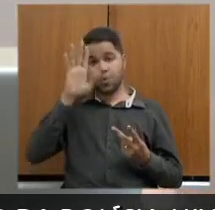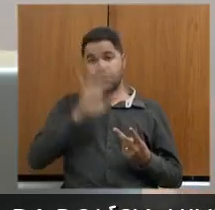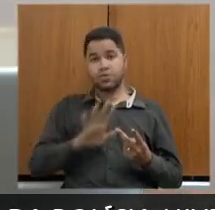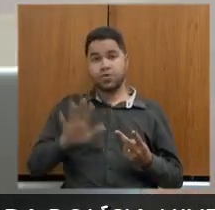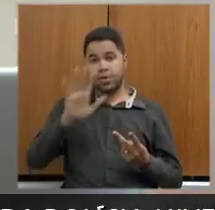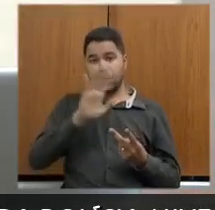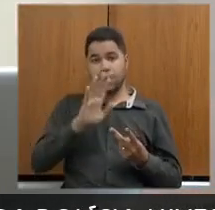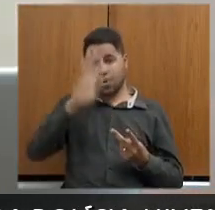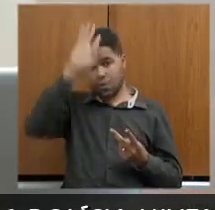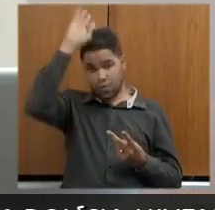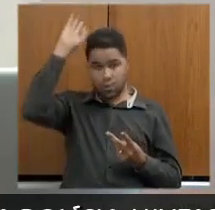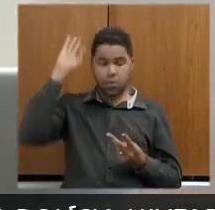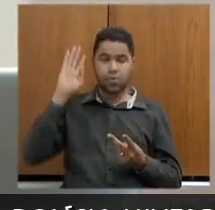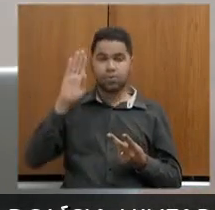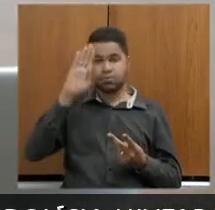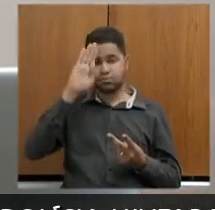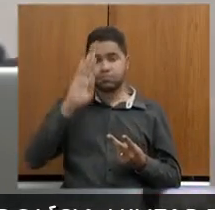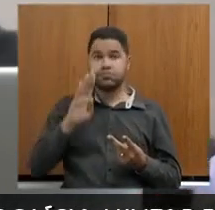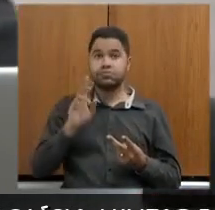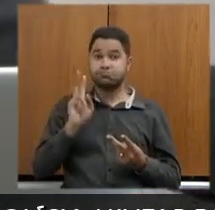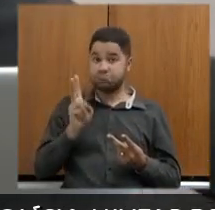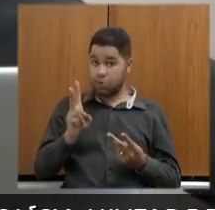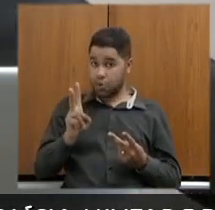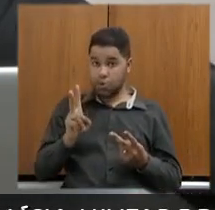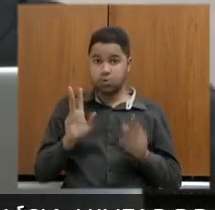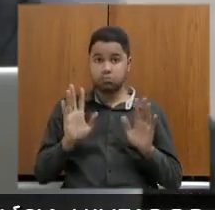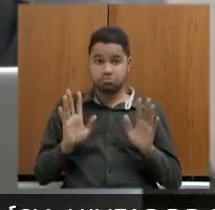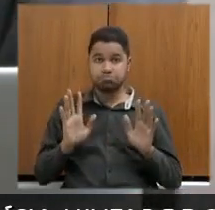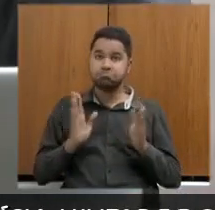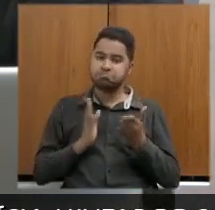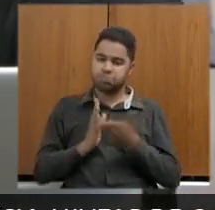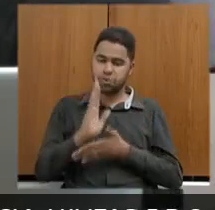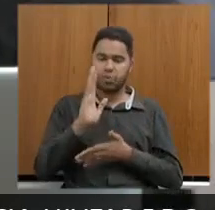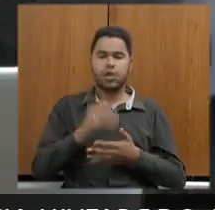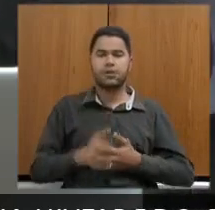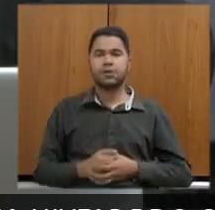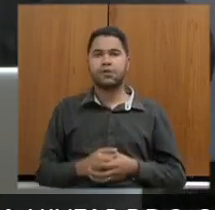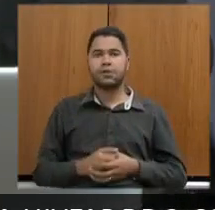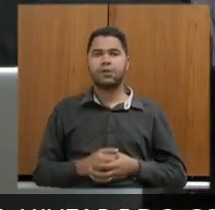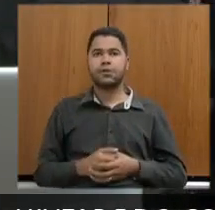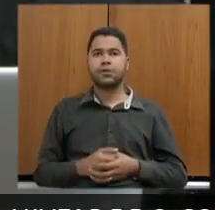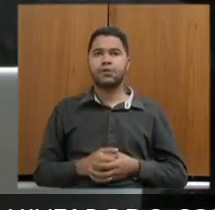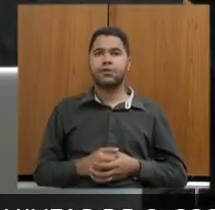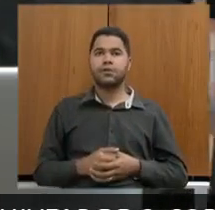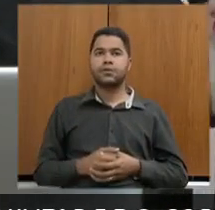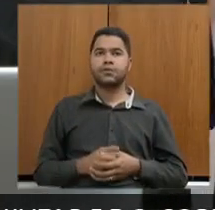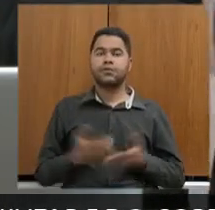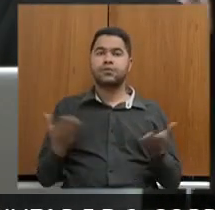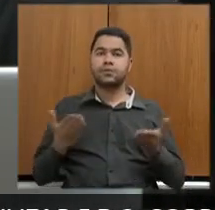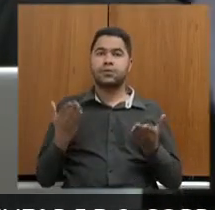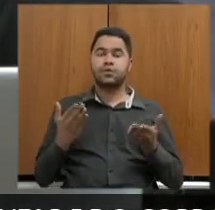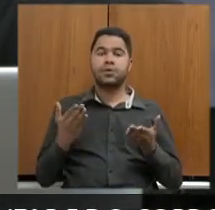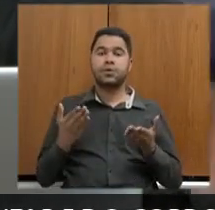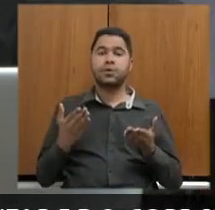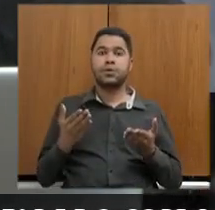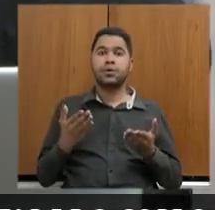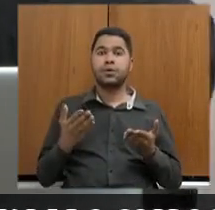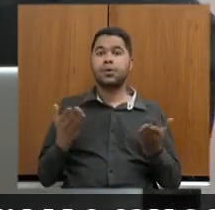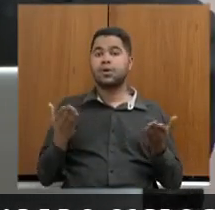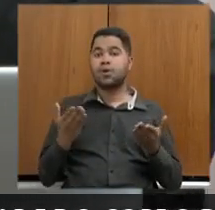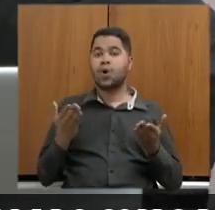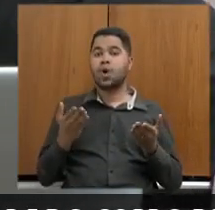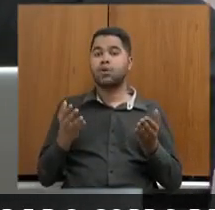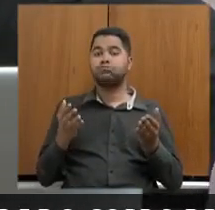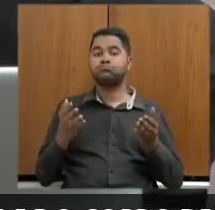envolta ações aquele mesmo senhores deputados com a qual permanece consigo contar aprovados presidência passa a palavra ao comandante-geral do Corpo Bombeiro